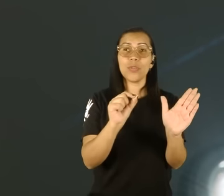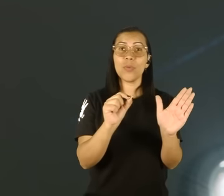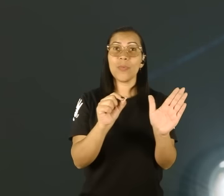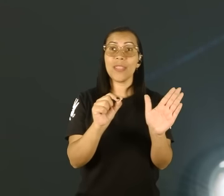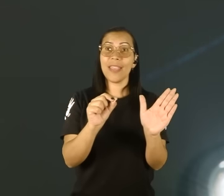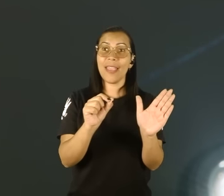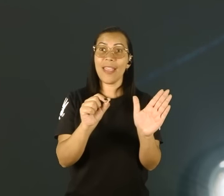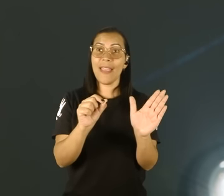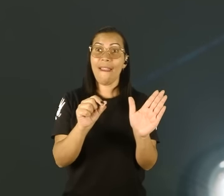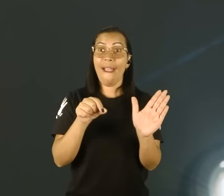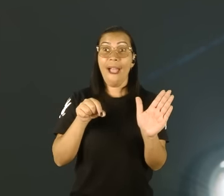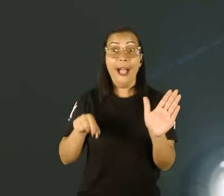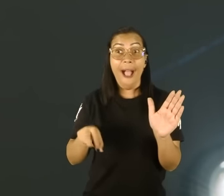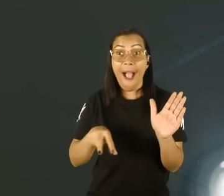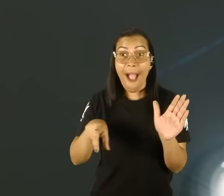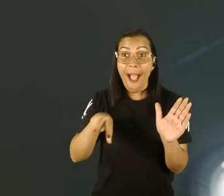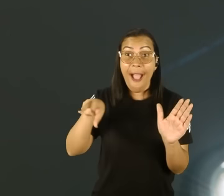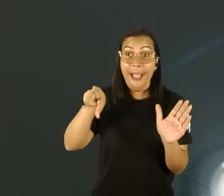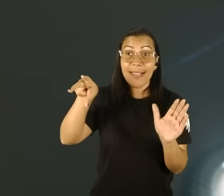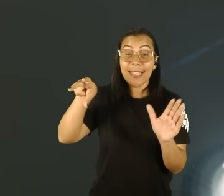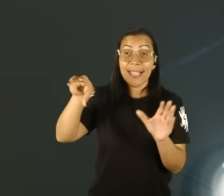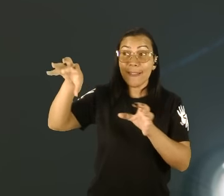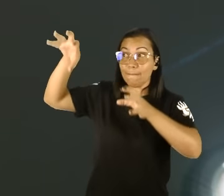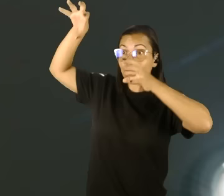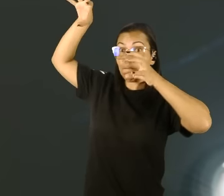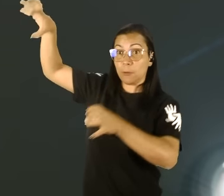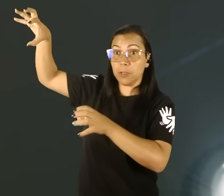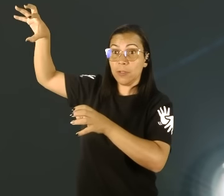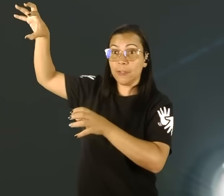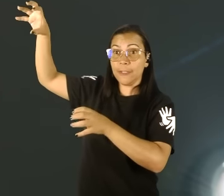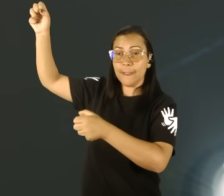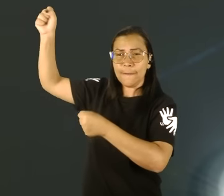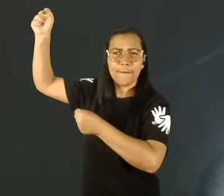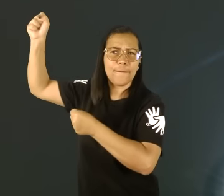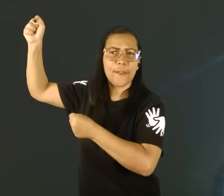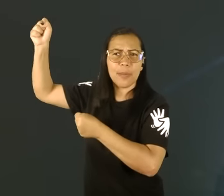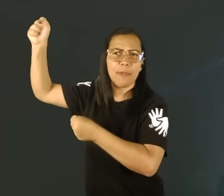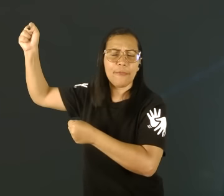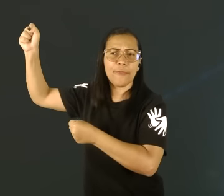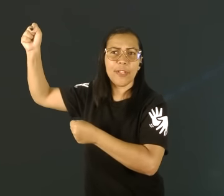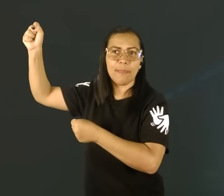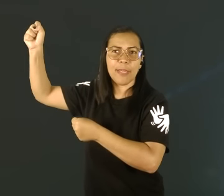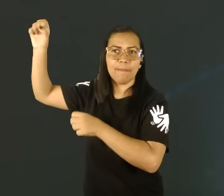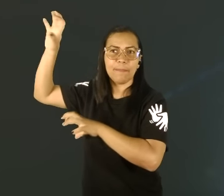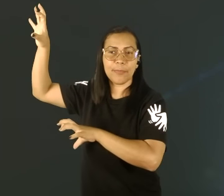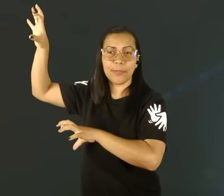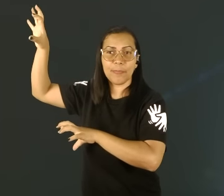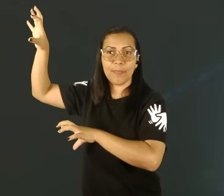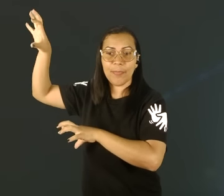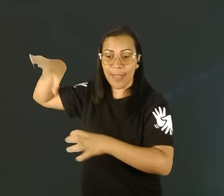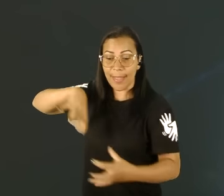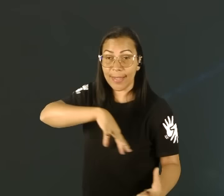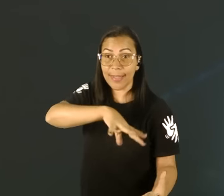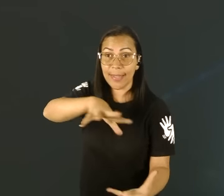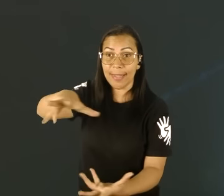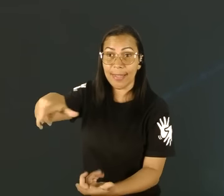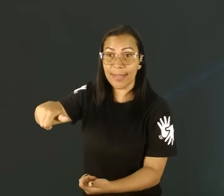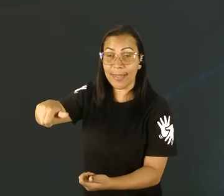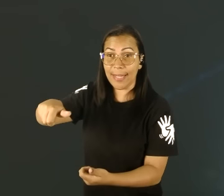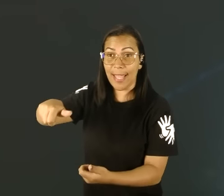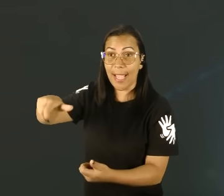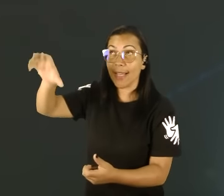escada estivessem firmados na terra. Deus estava dizendo: ei, ei Jacó, eu tenho um compromisso com